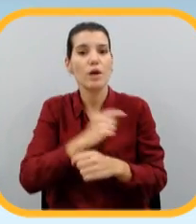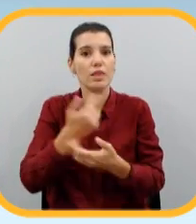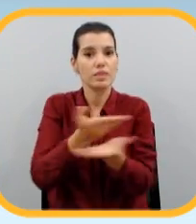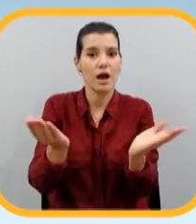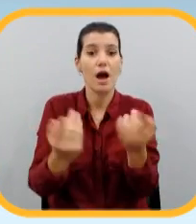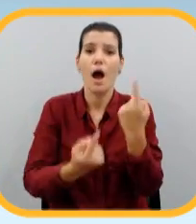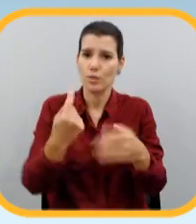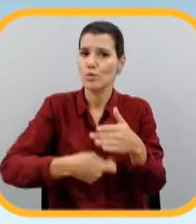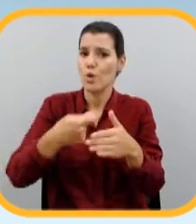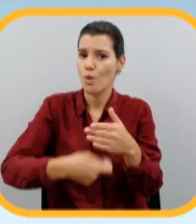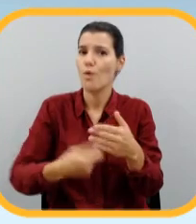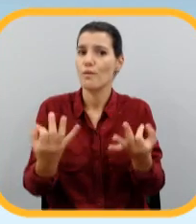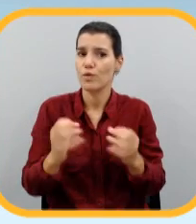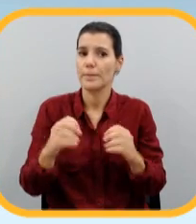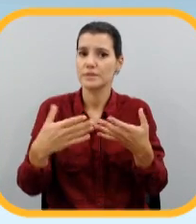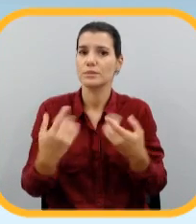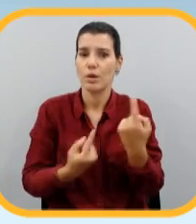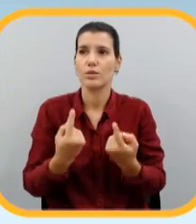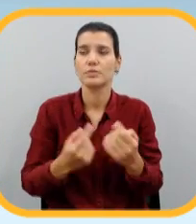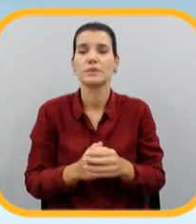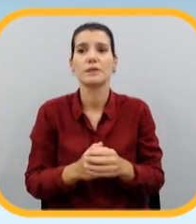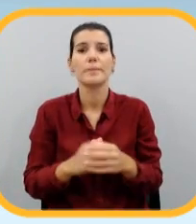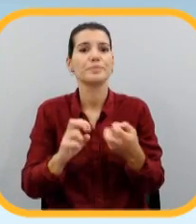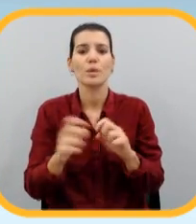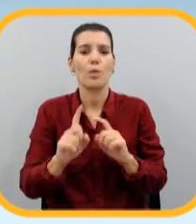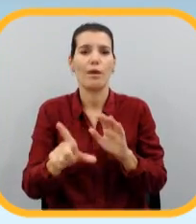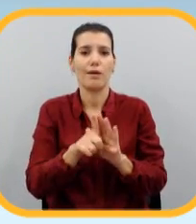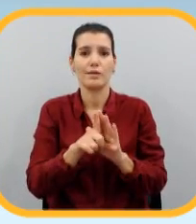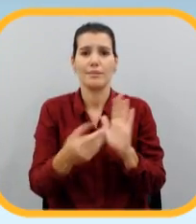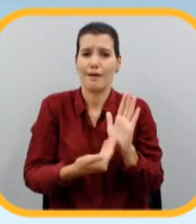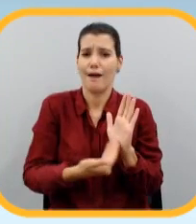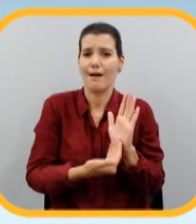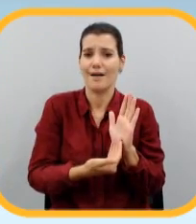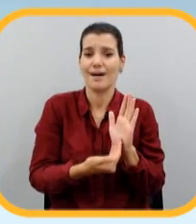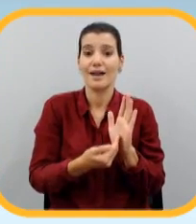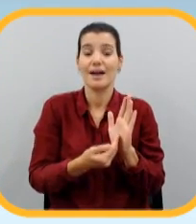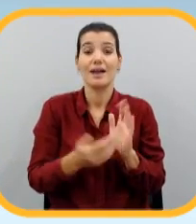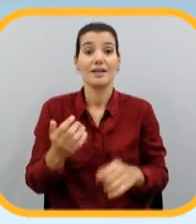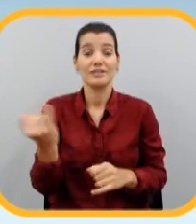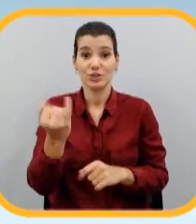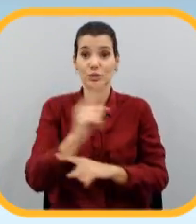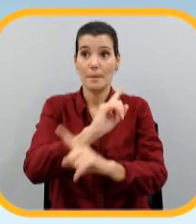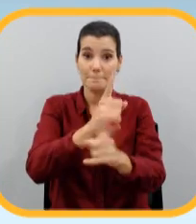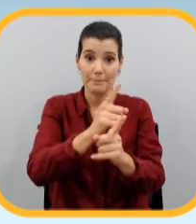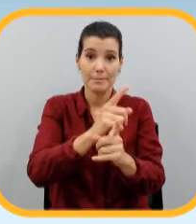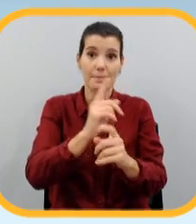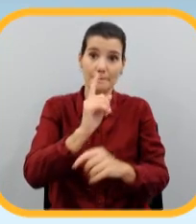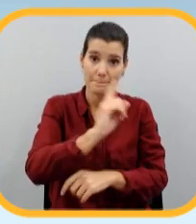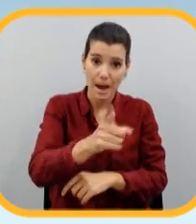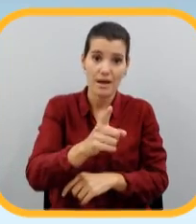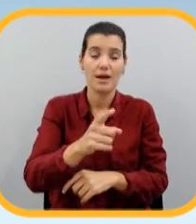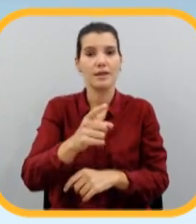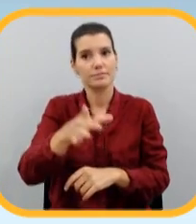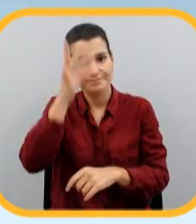roubo de dados pessoais às organizações. Houve algumas multas principescas, não é? Portanto, O problema não é jurídico, não é? O problema é as organizações têm que se